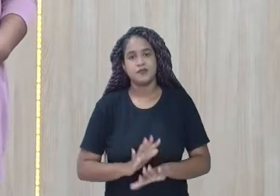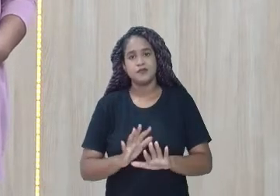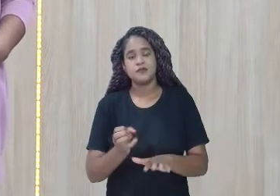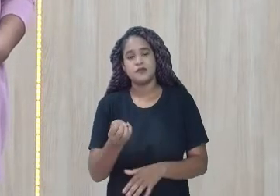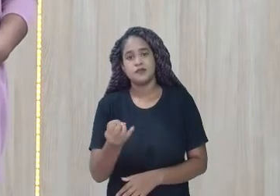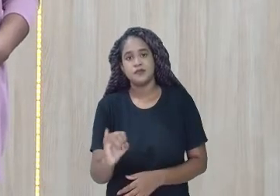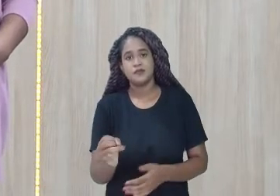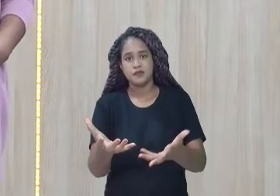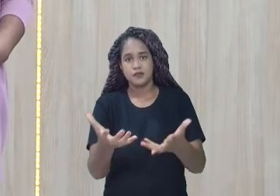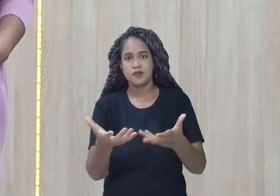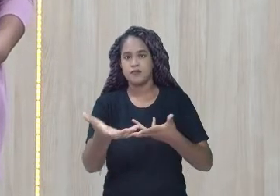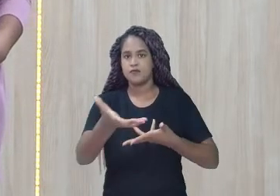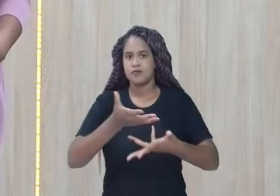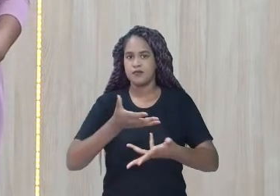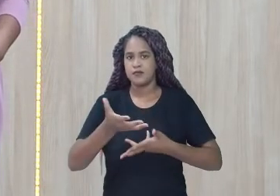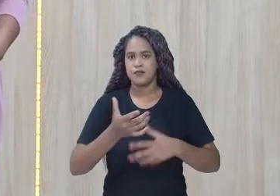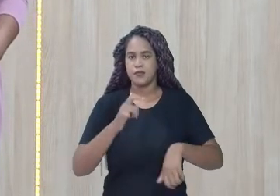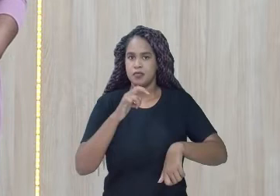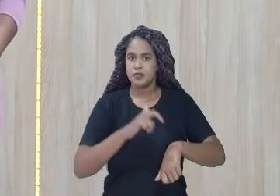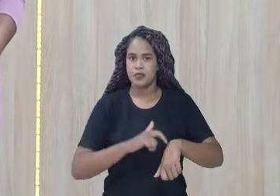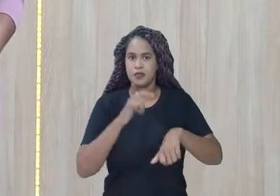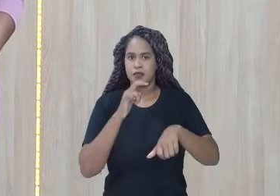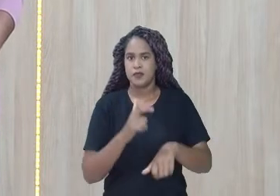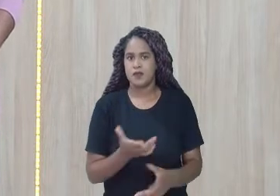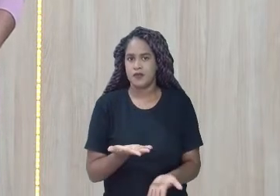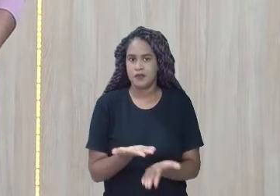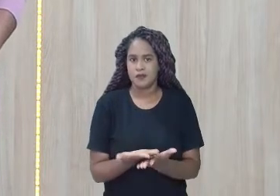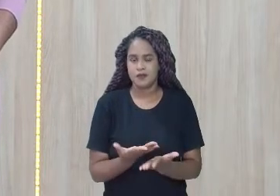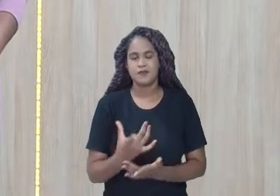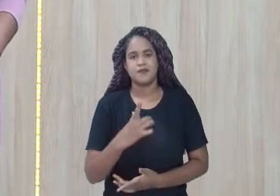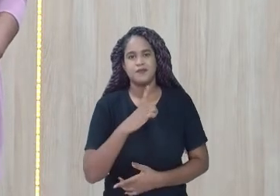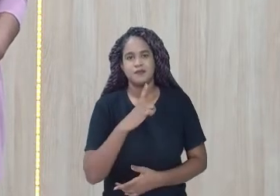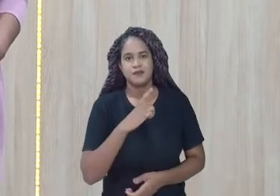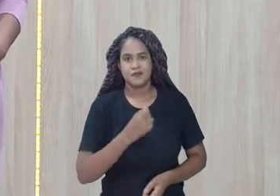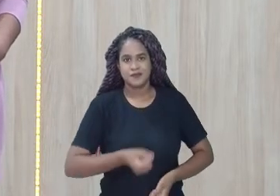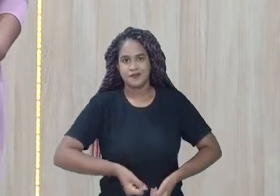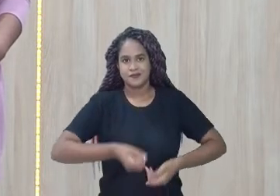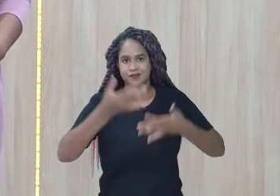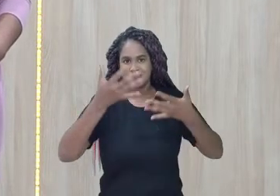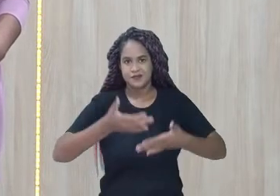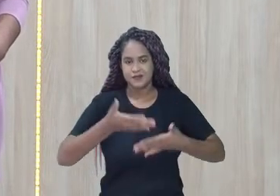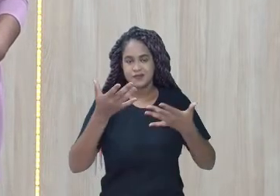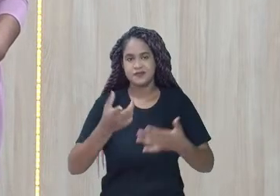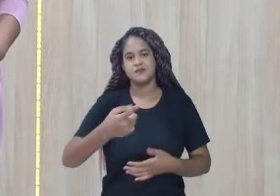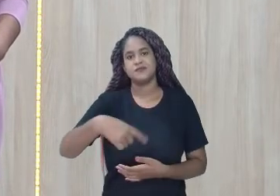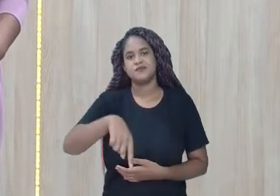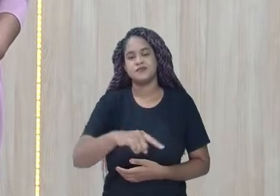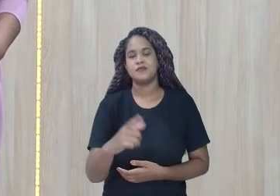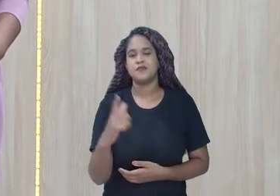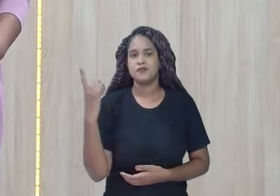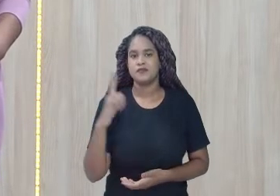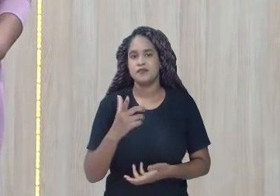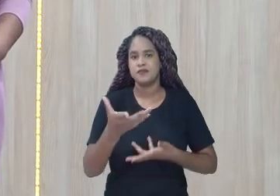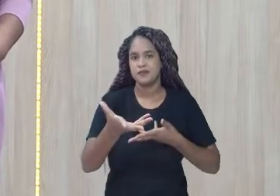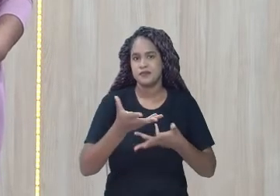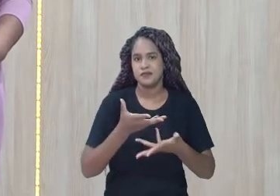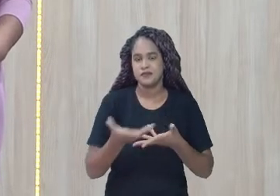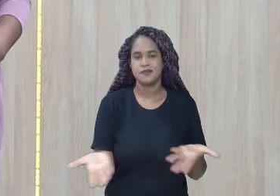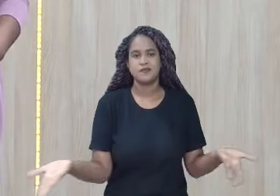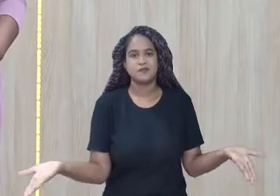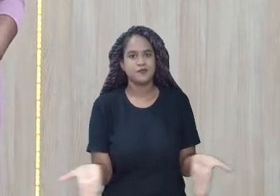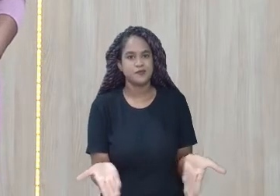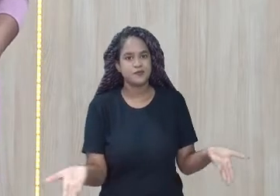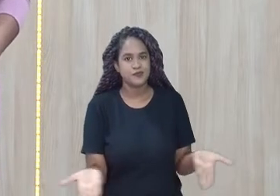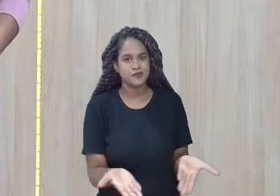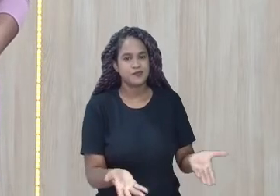em contato com a gente aqui ao vivo, enquanto a aula acontece, a gente tem o nosso chat, né? É por lá que você fala com a gente. Quem faz o nosso chat de hoje